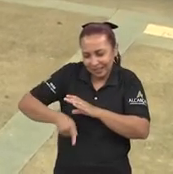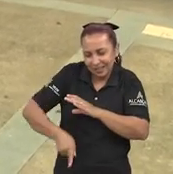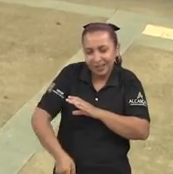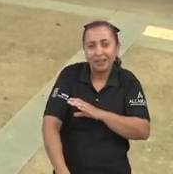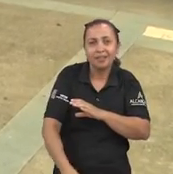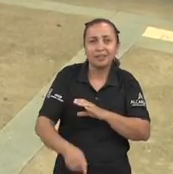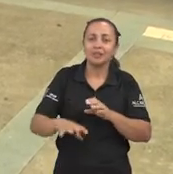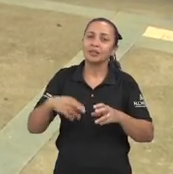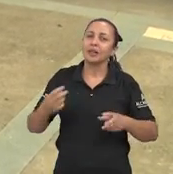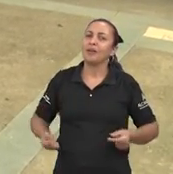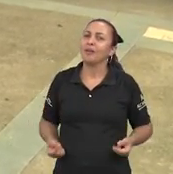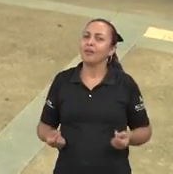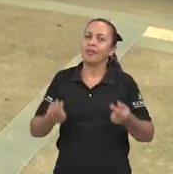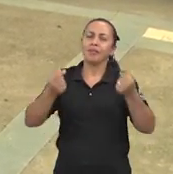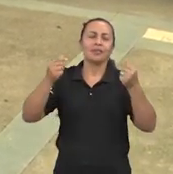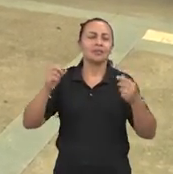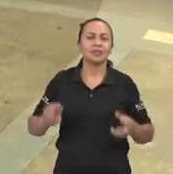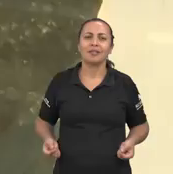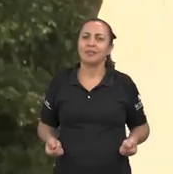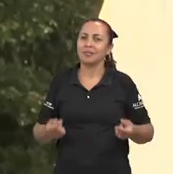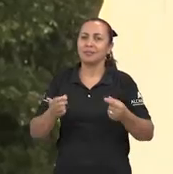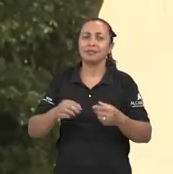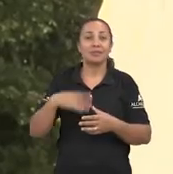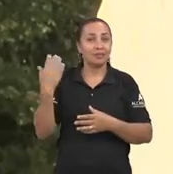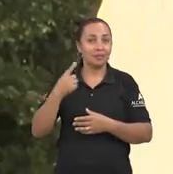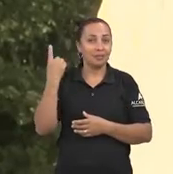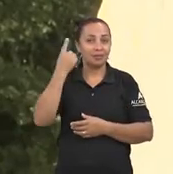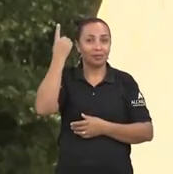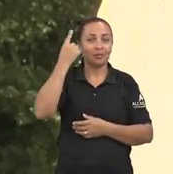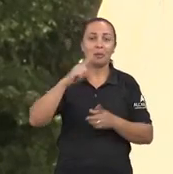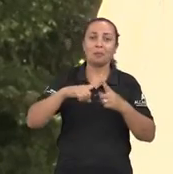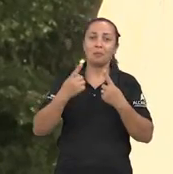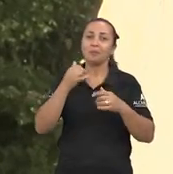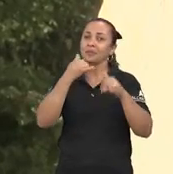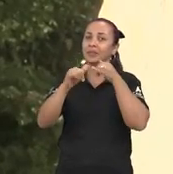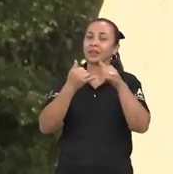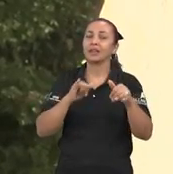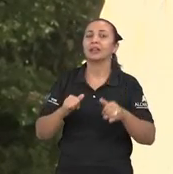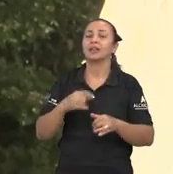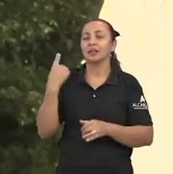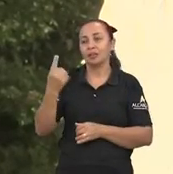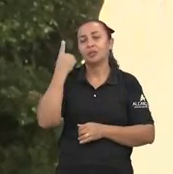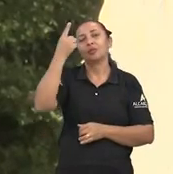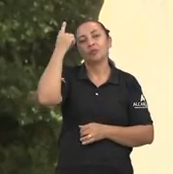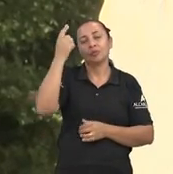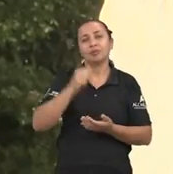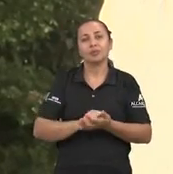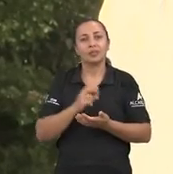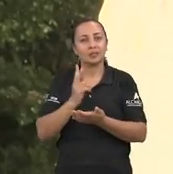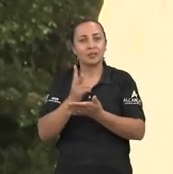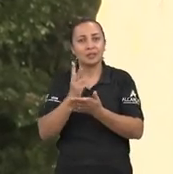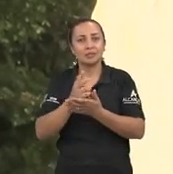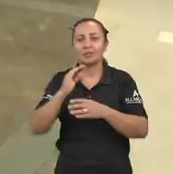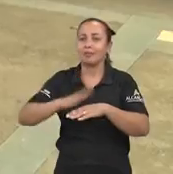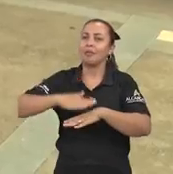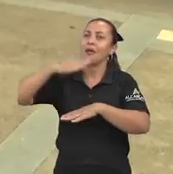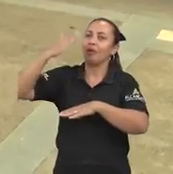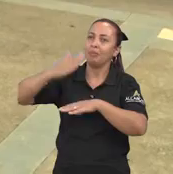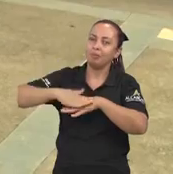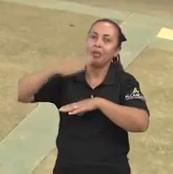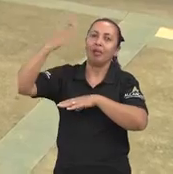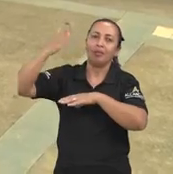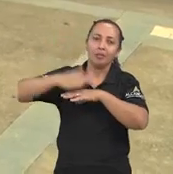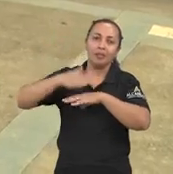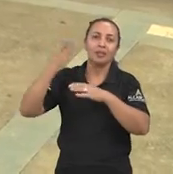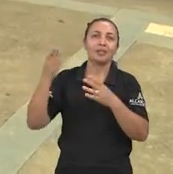até um pouco mais maior né mas alergia é bastante significante pelo curso de energia é bastante alto e sempre sobe né